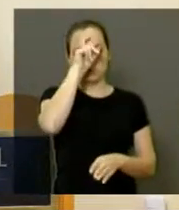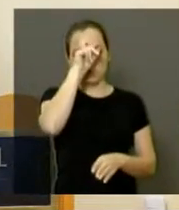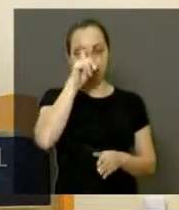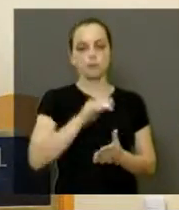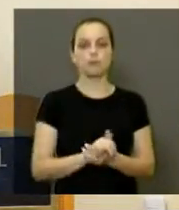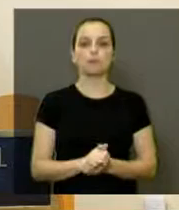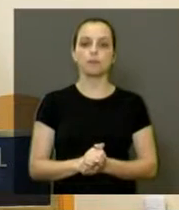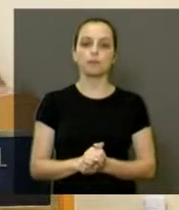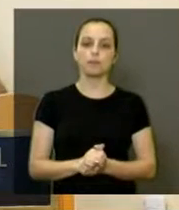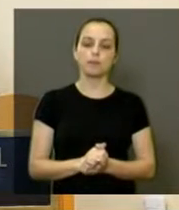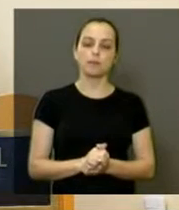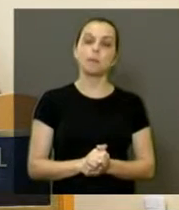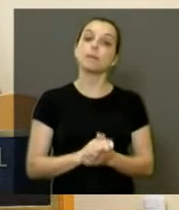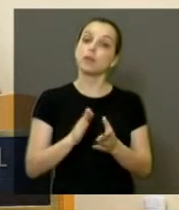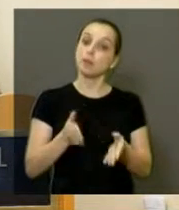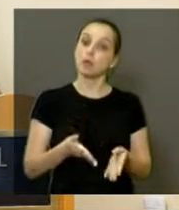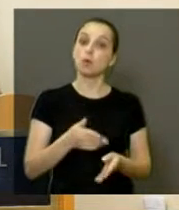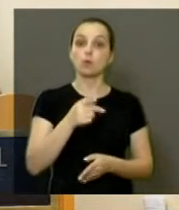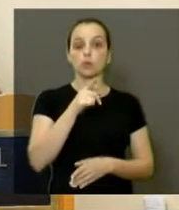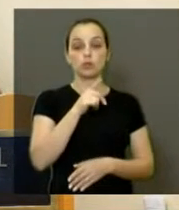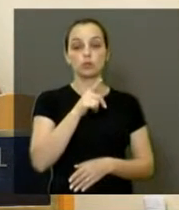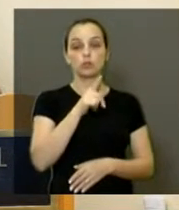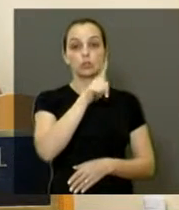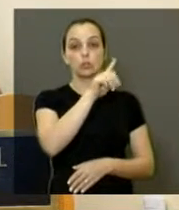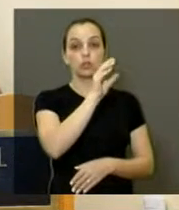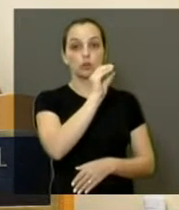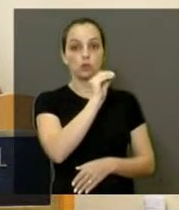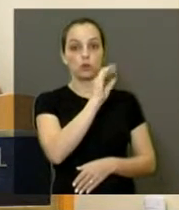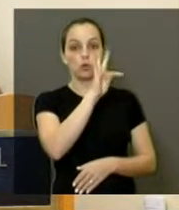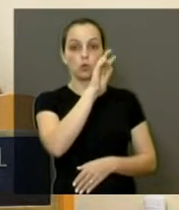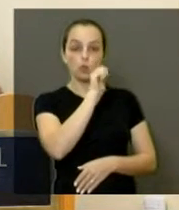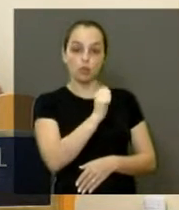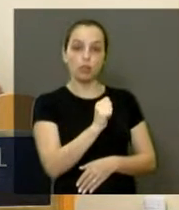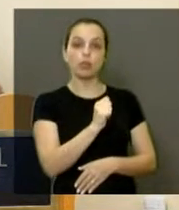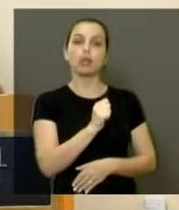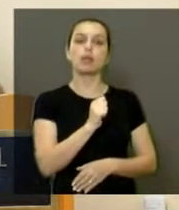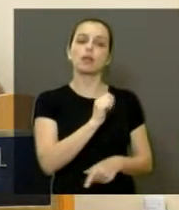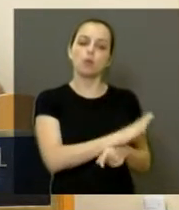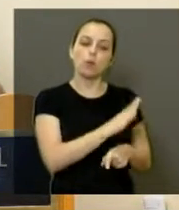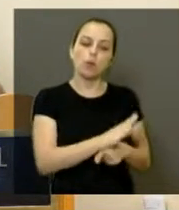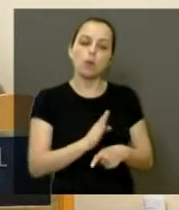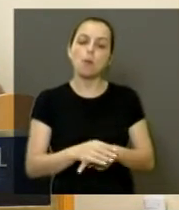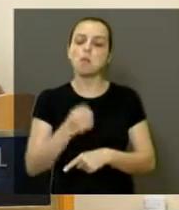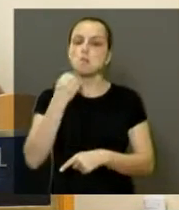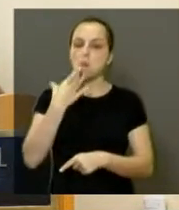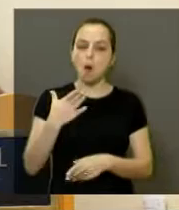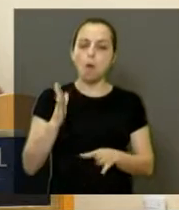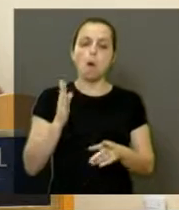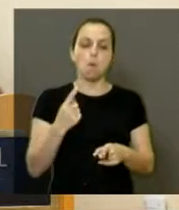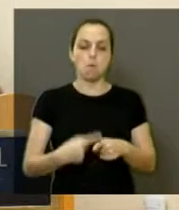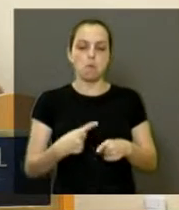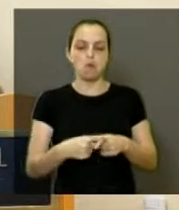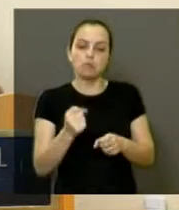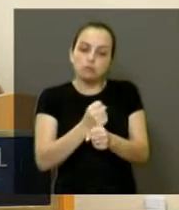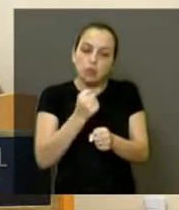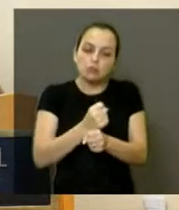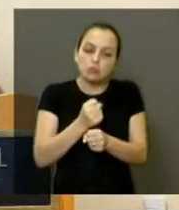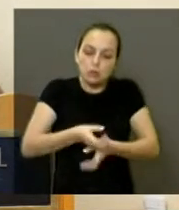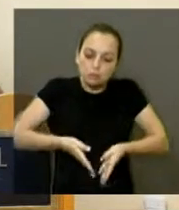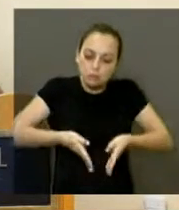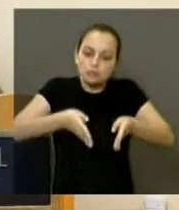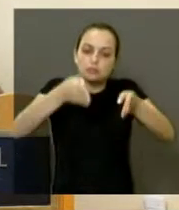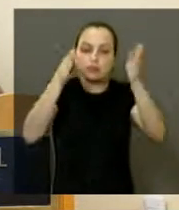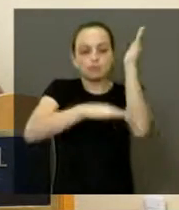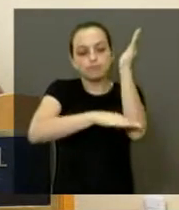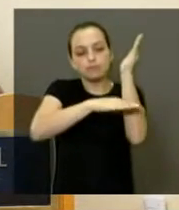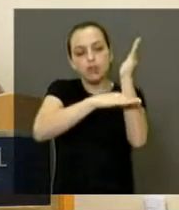eu falei, hoje a Gota tem uma excelência de atendimento, porque construir prédio, fazer prédio bonitinho, fazer prédio pintado,